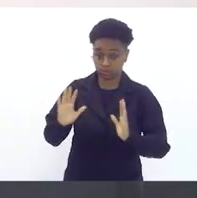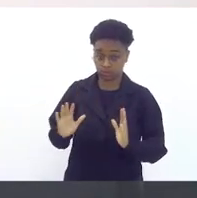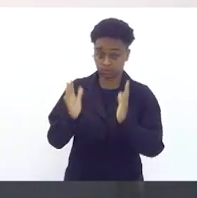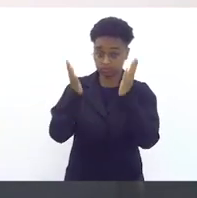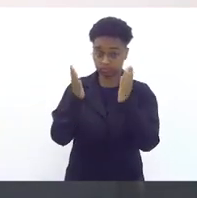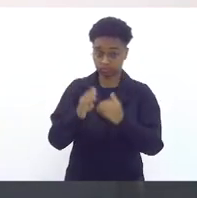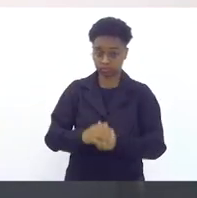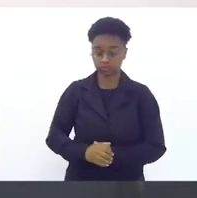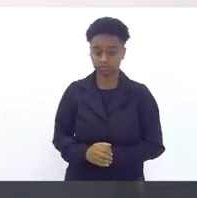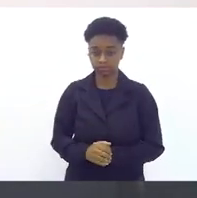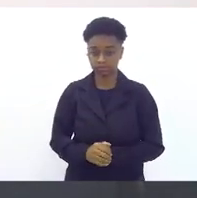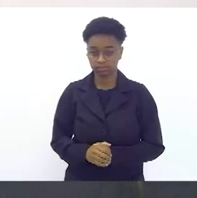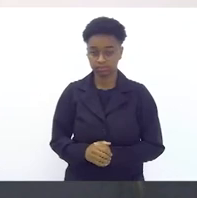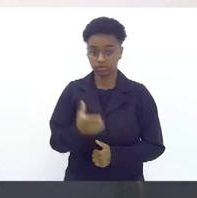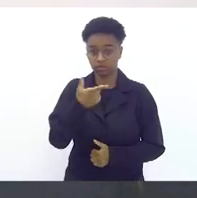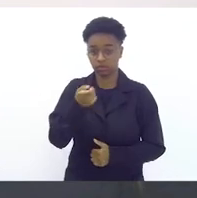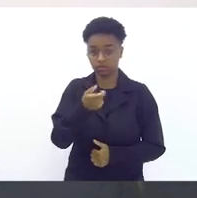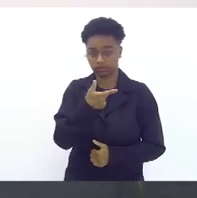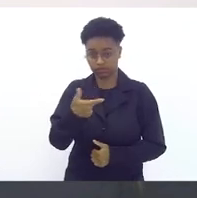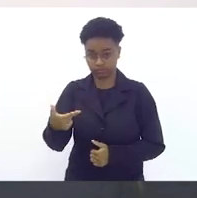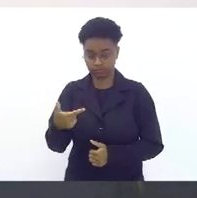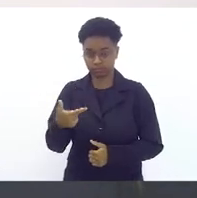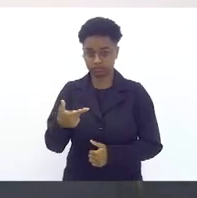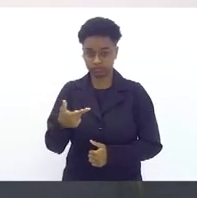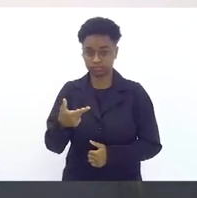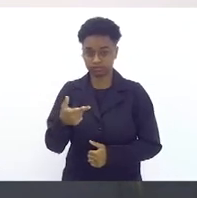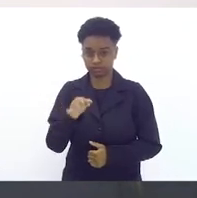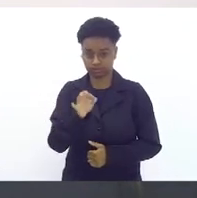em 22,